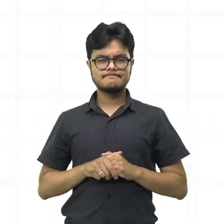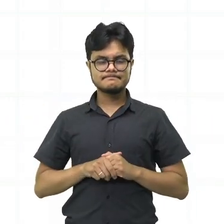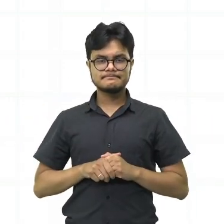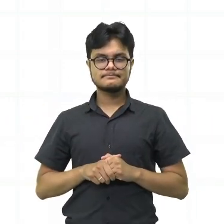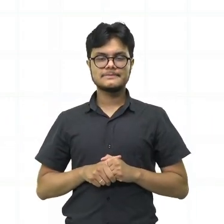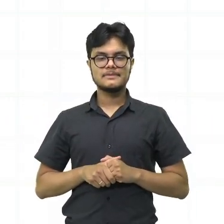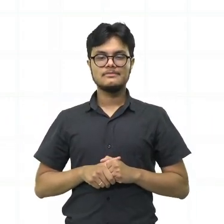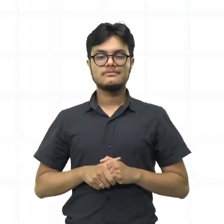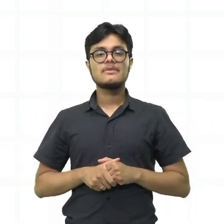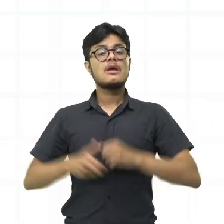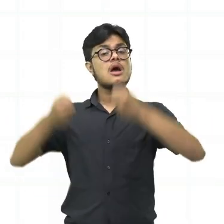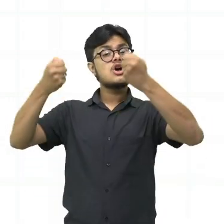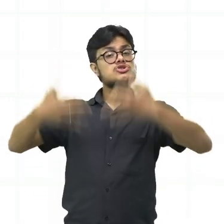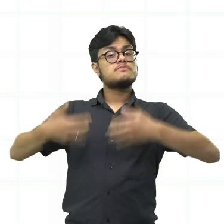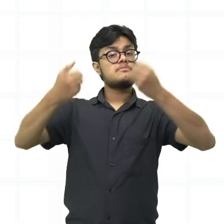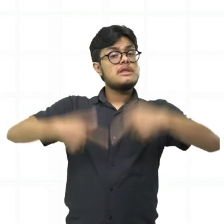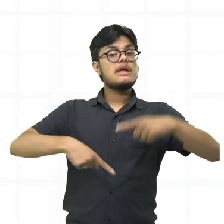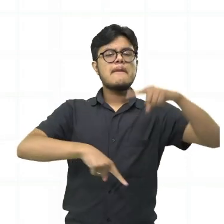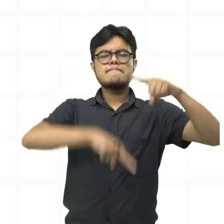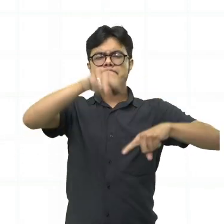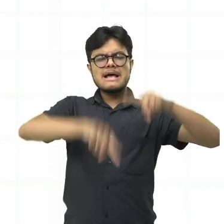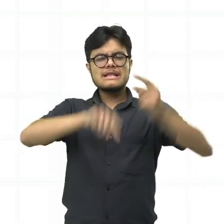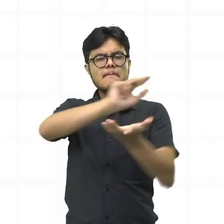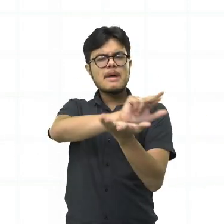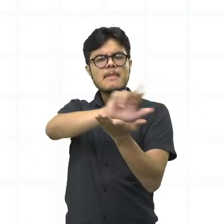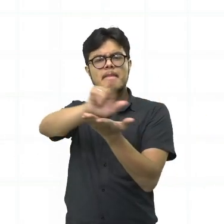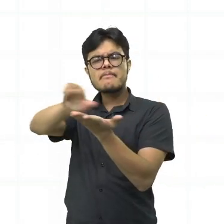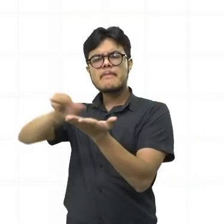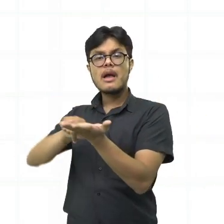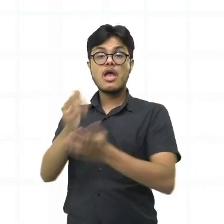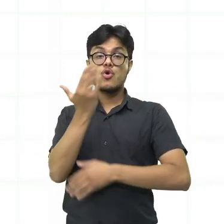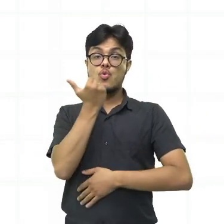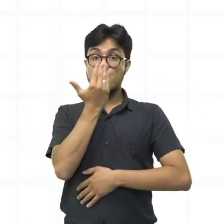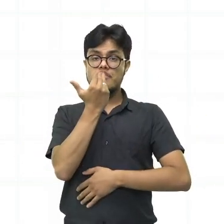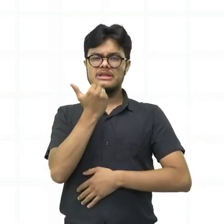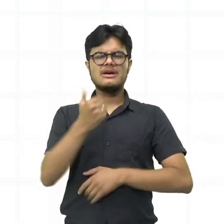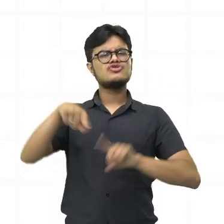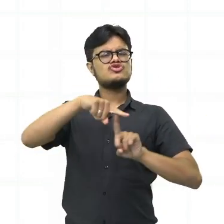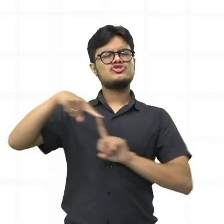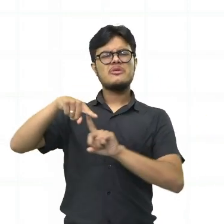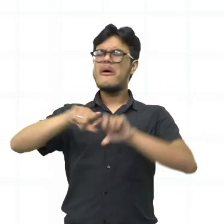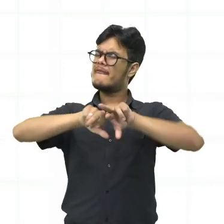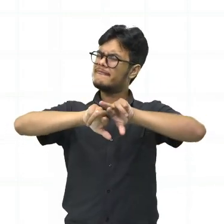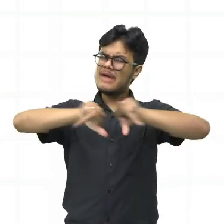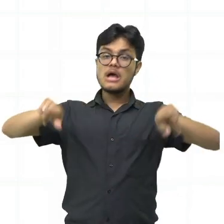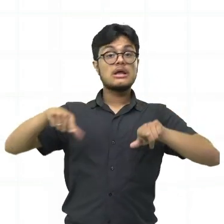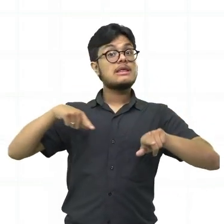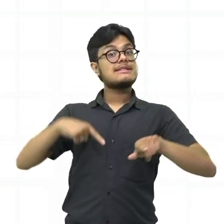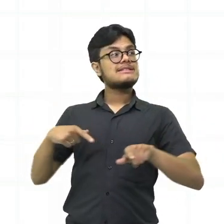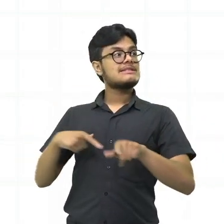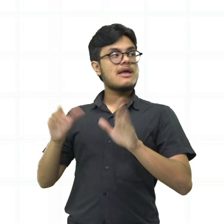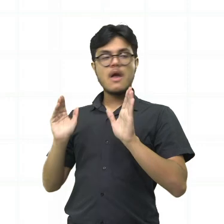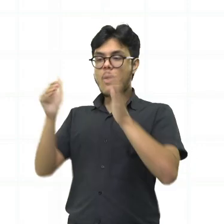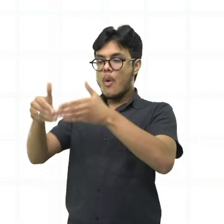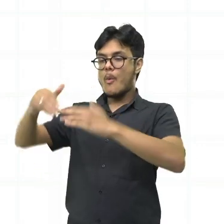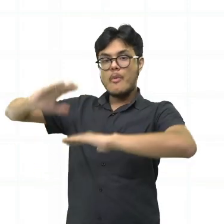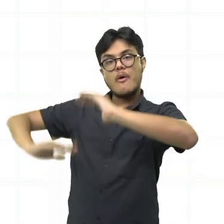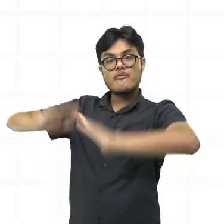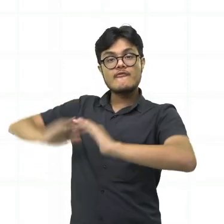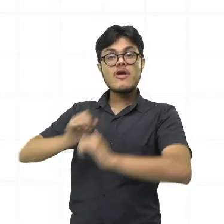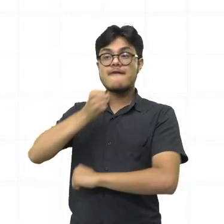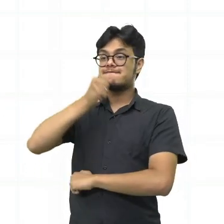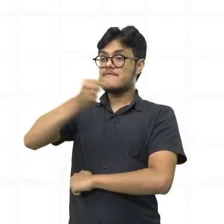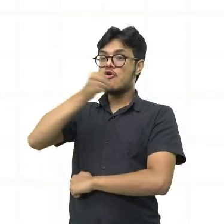pessoas falam sobre esses alimentos. São jornalistas gastronômicos, tá? Nós temos essa especialidade dentro do